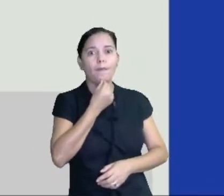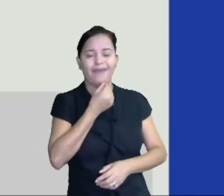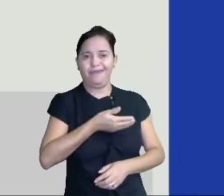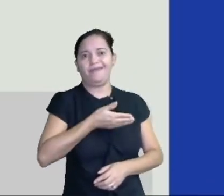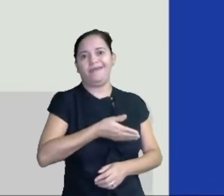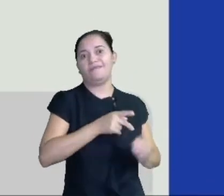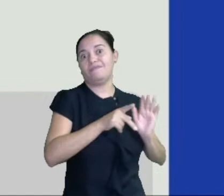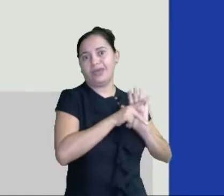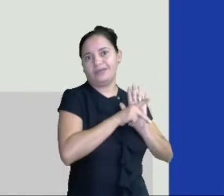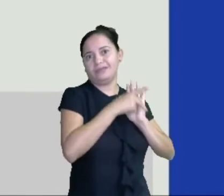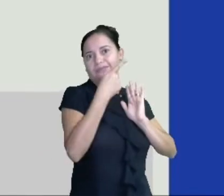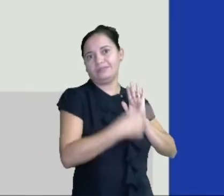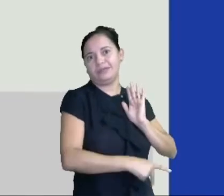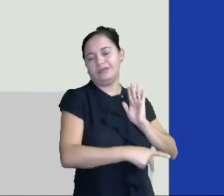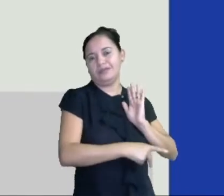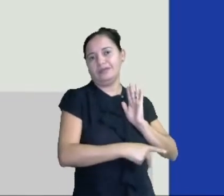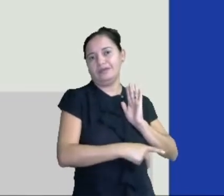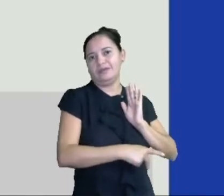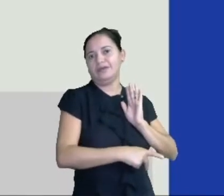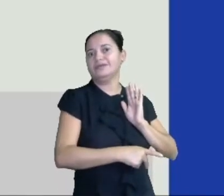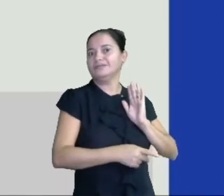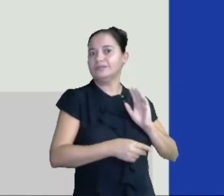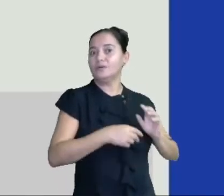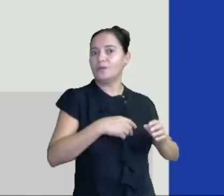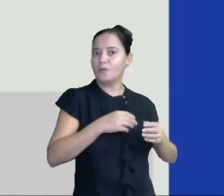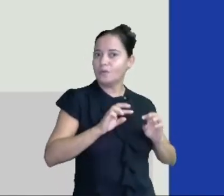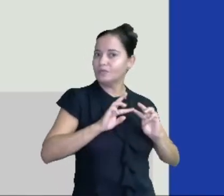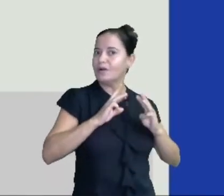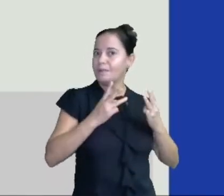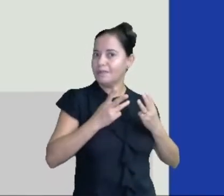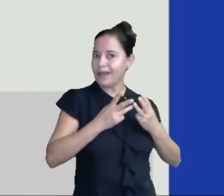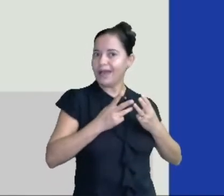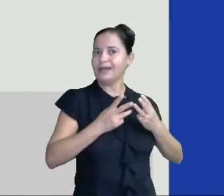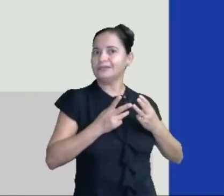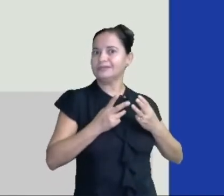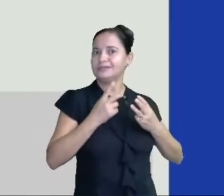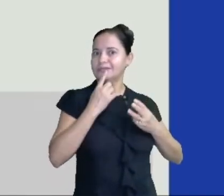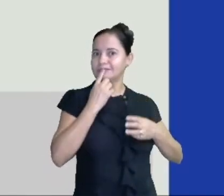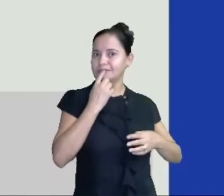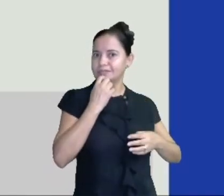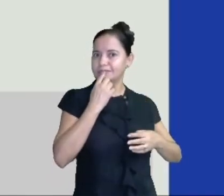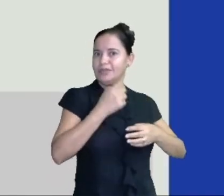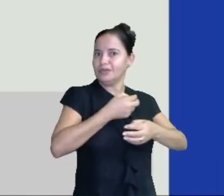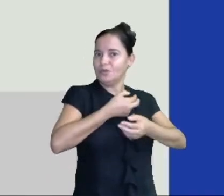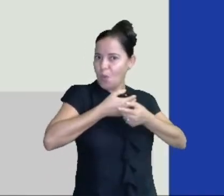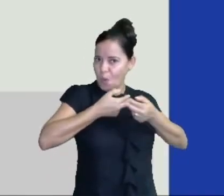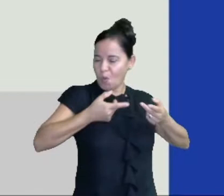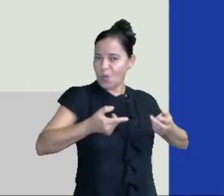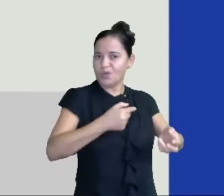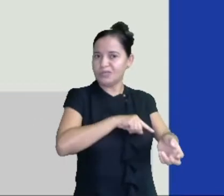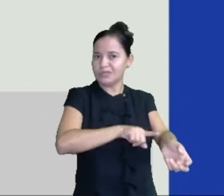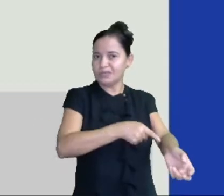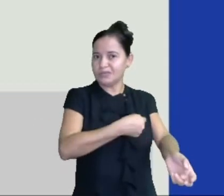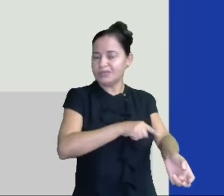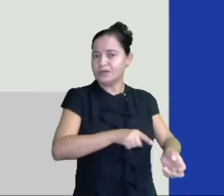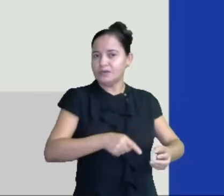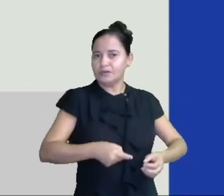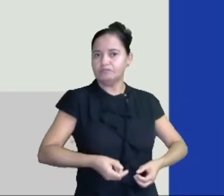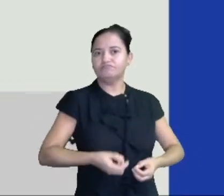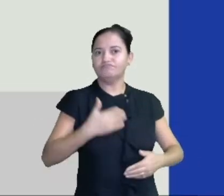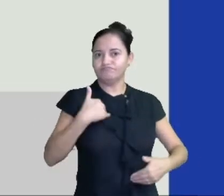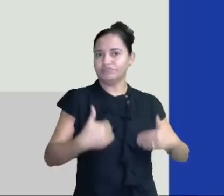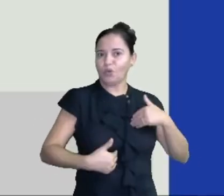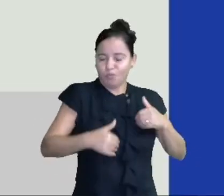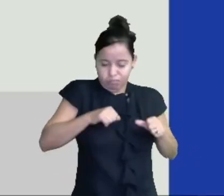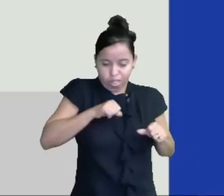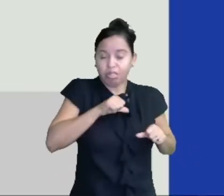a massa muscular, a distribuição de gordura e a produção de glóbulos vermelhos. Veja quanto você percebe a partir desse